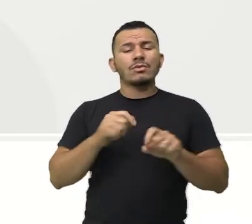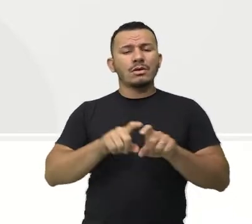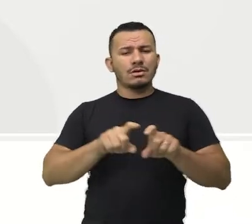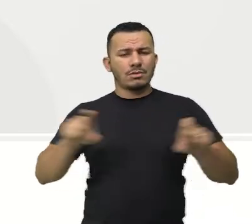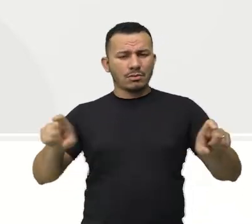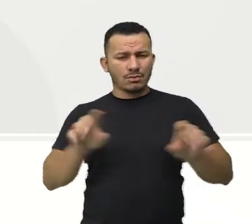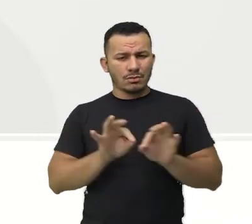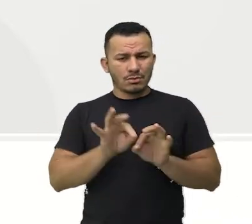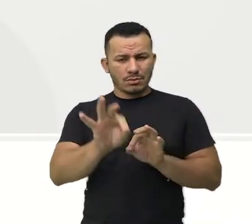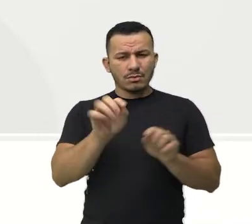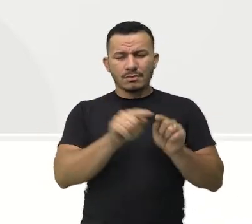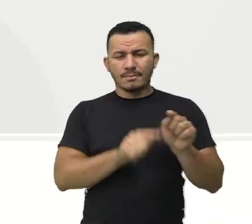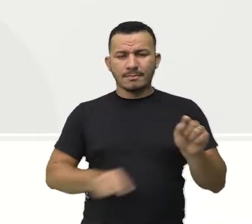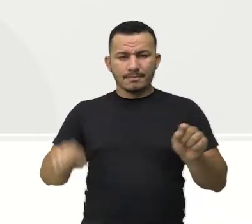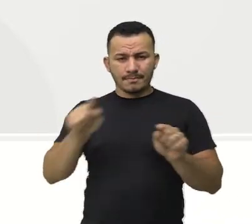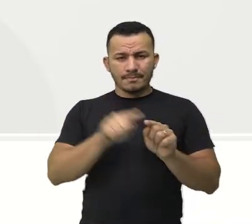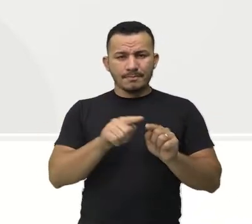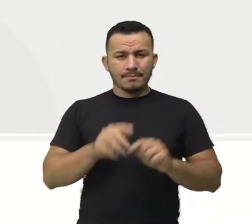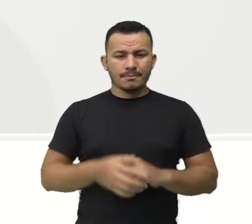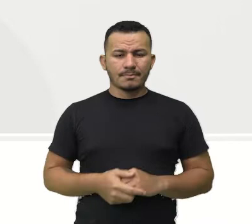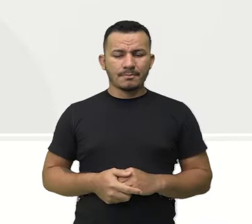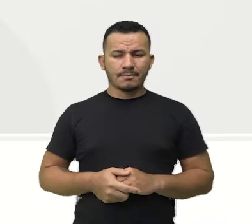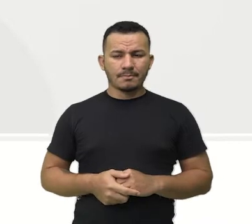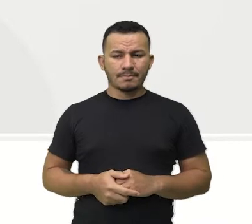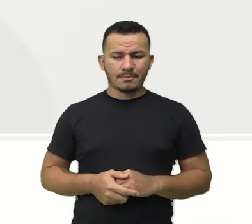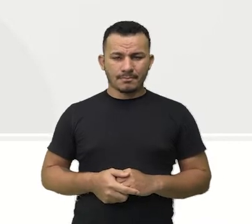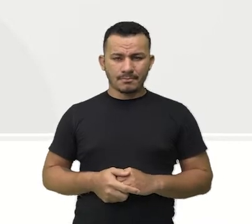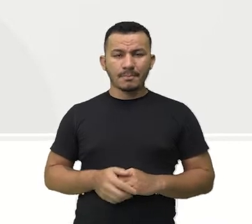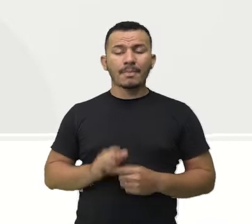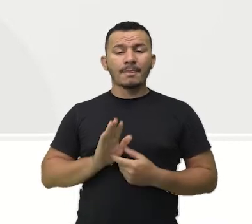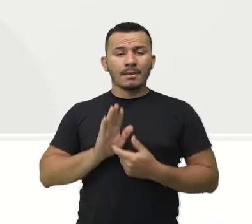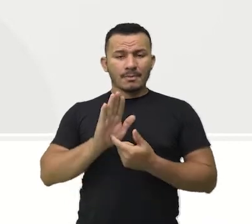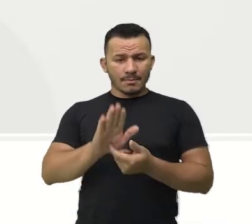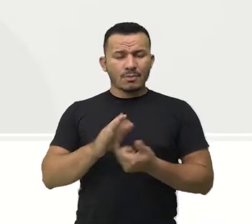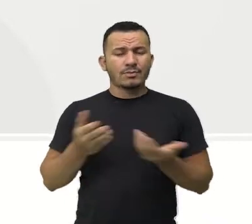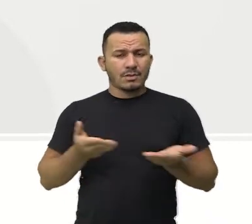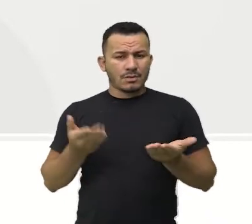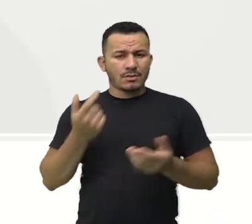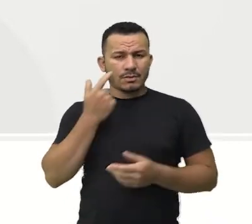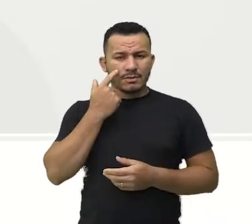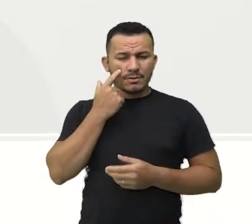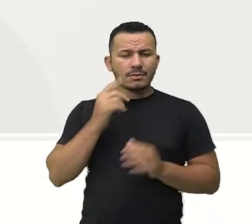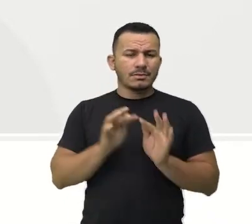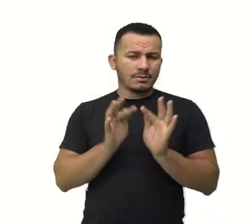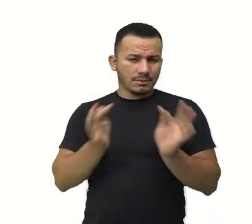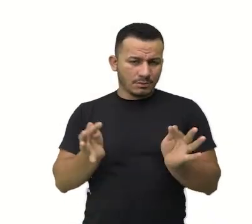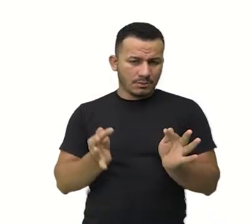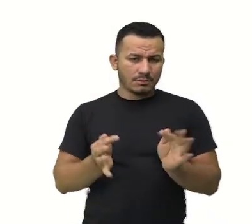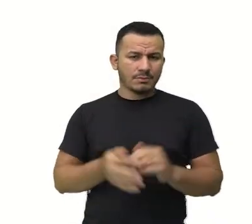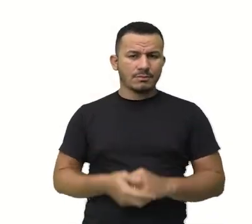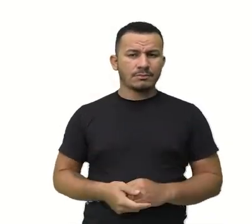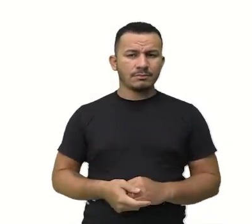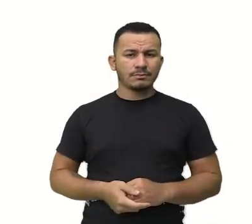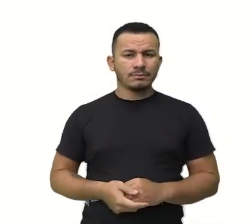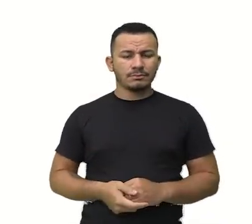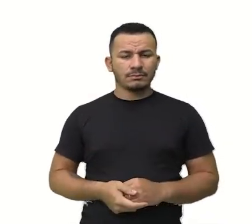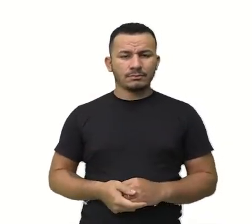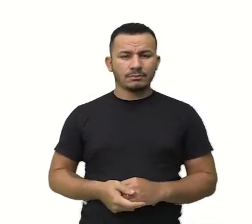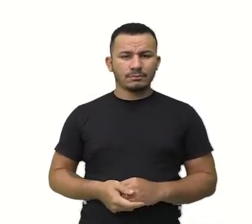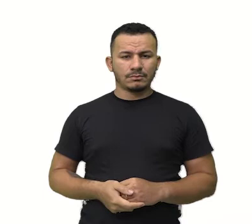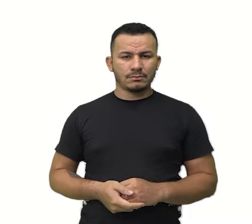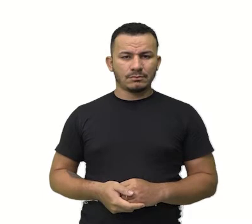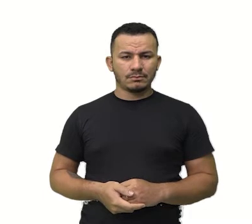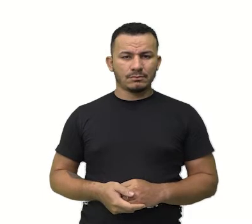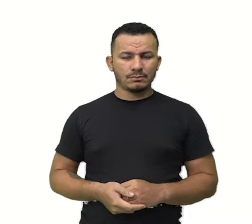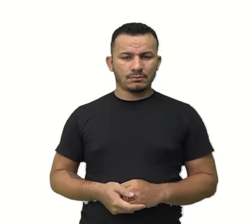precisa saber calcular o comprimento de uma circunferência. O professor trouxe aqui, vamos calcular aqui ainda de uma forma